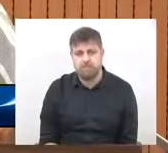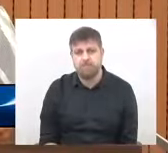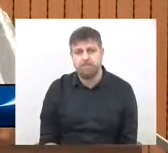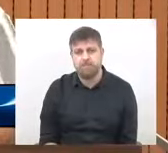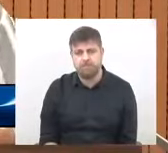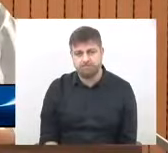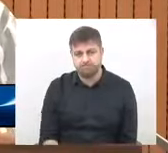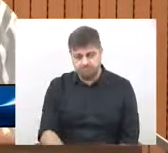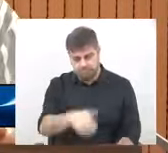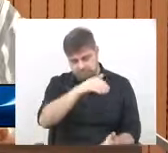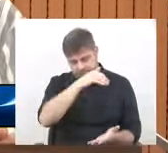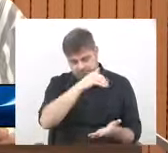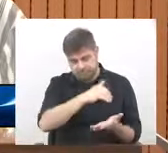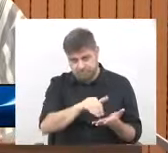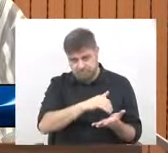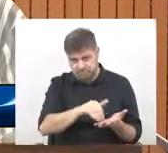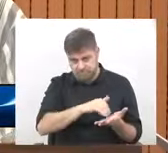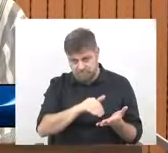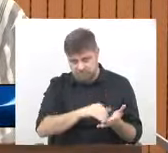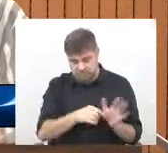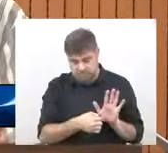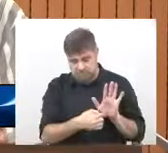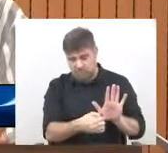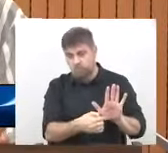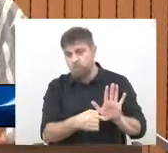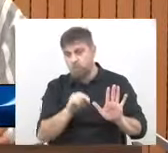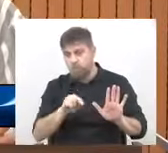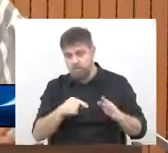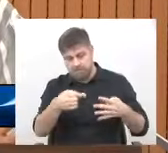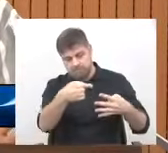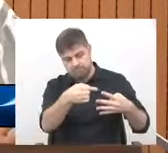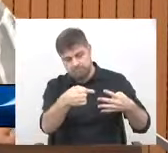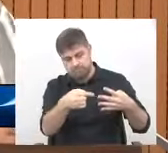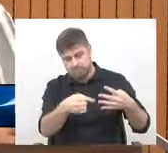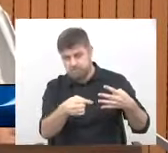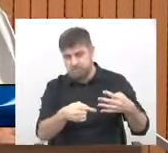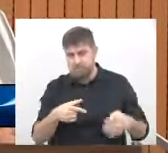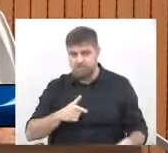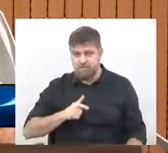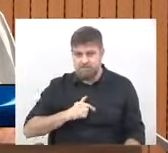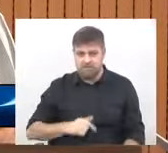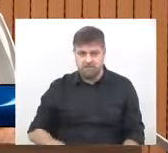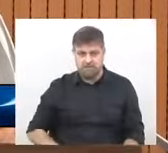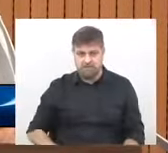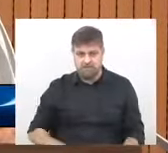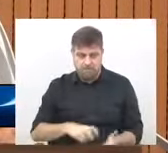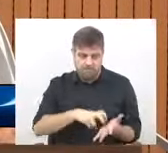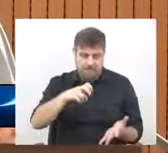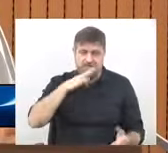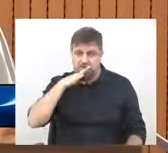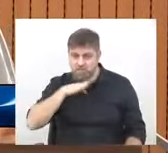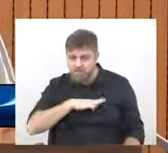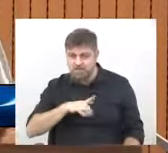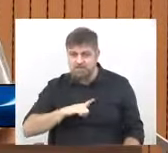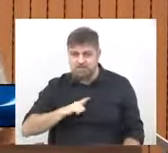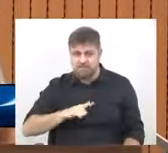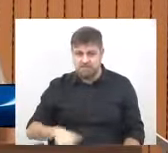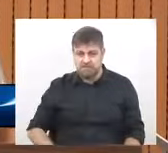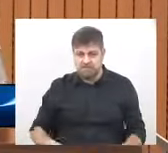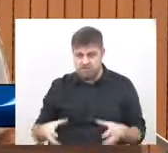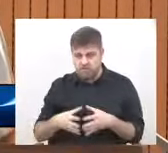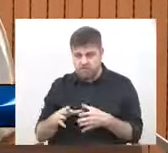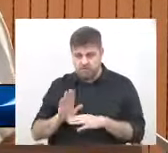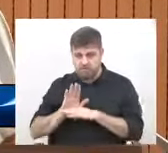A secretaria havia apontado que essa demanda do meio período seria coberta pela rede